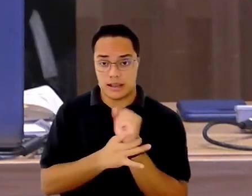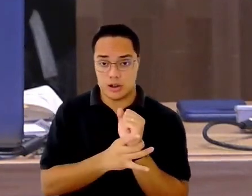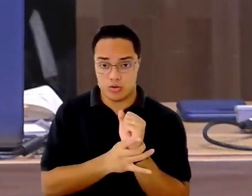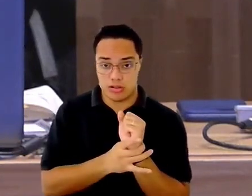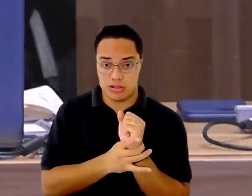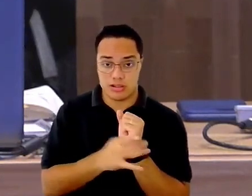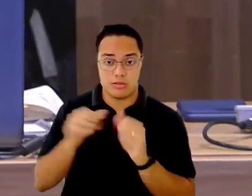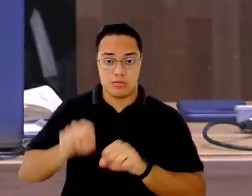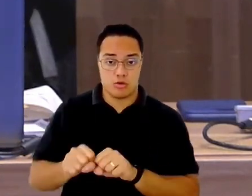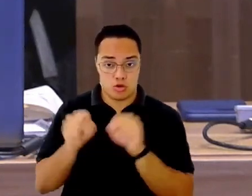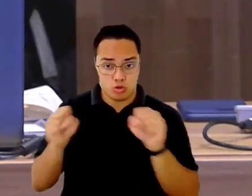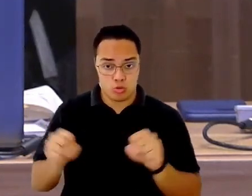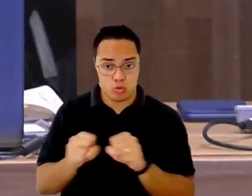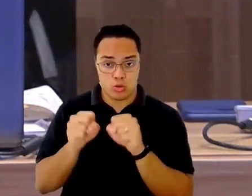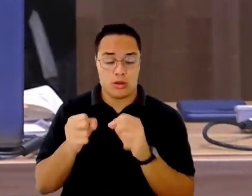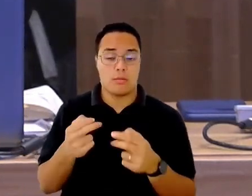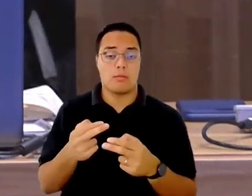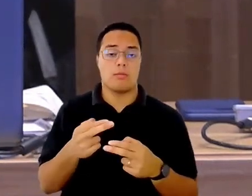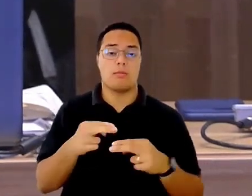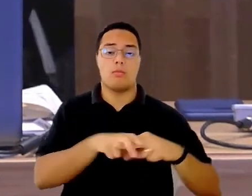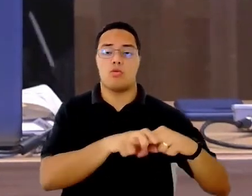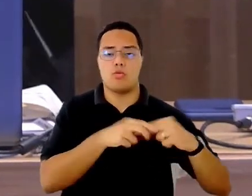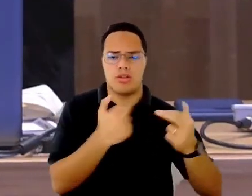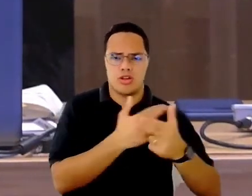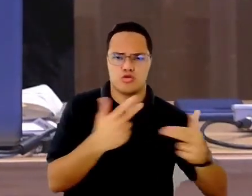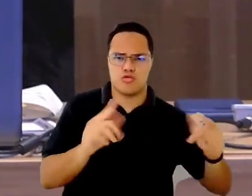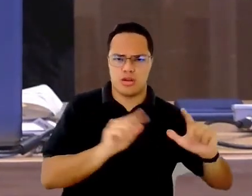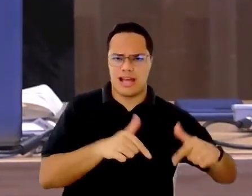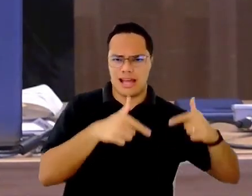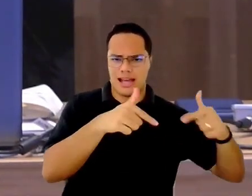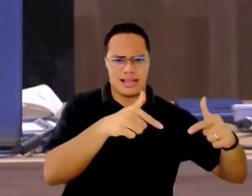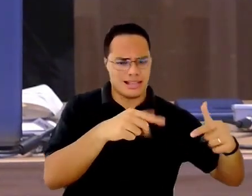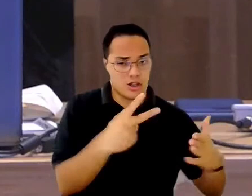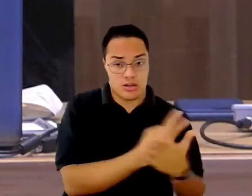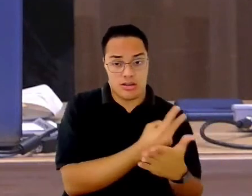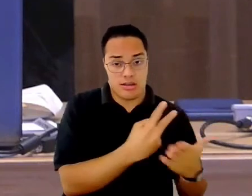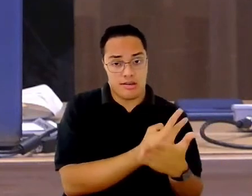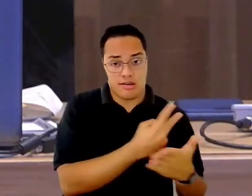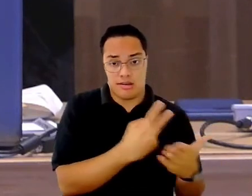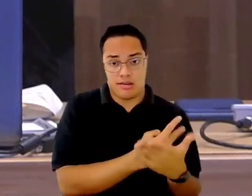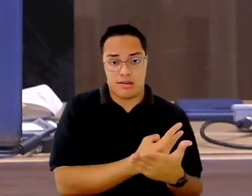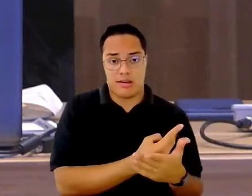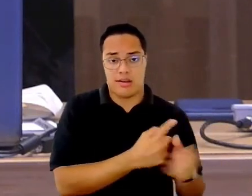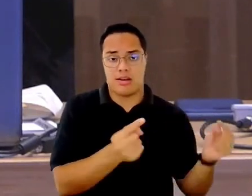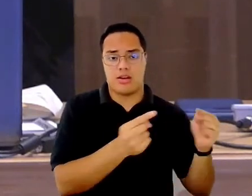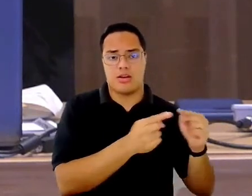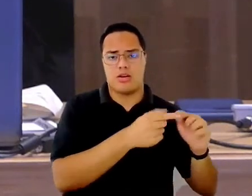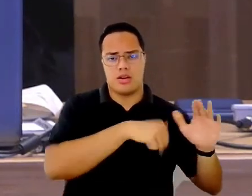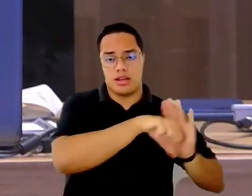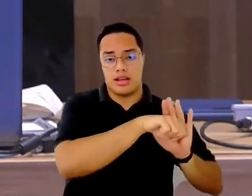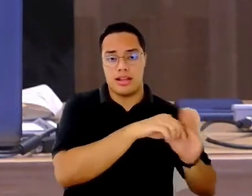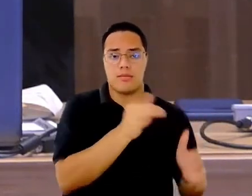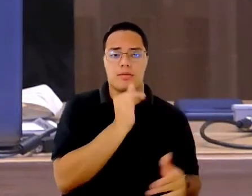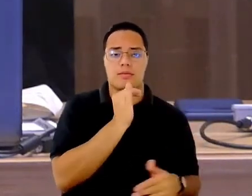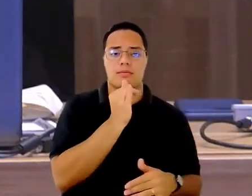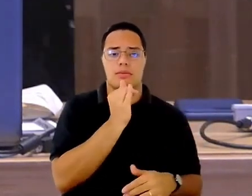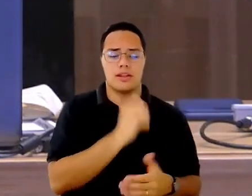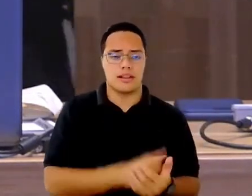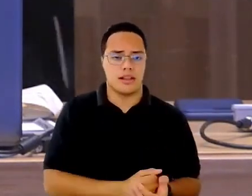por meio de atividades ilícitas, como consumo de álcool,